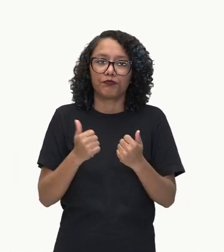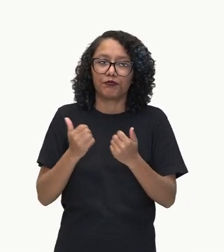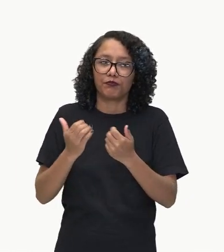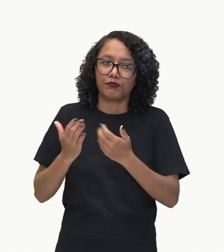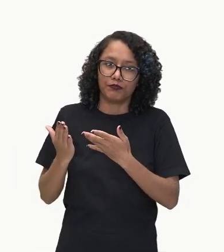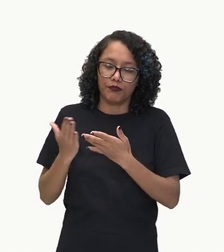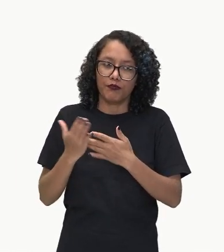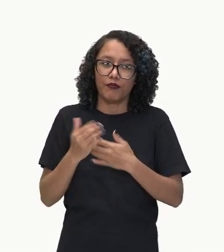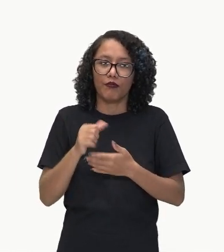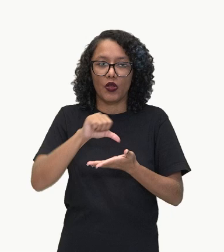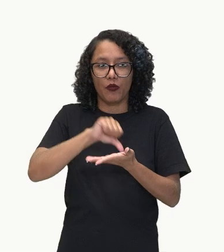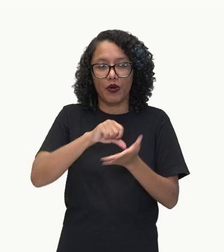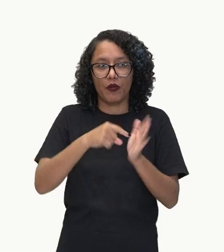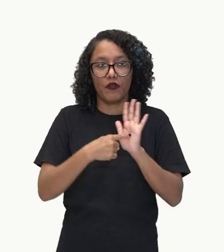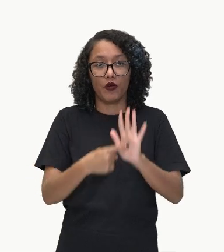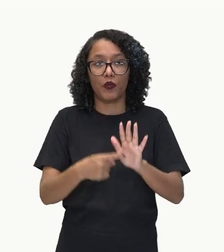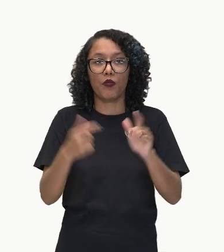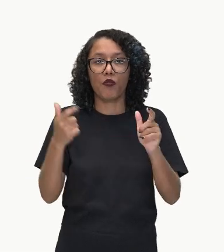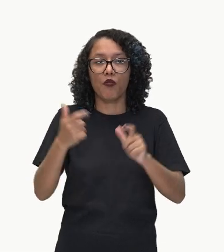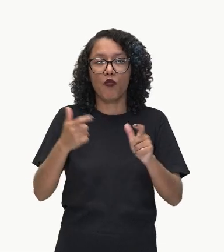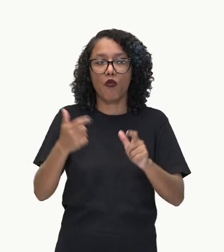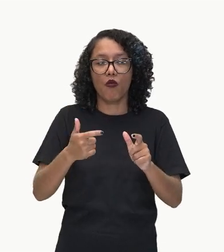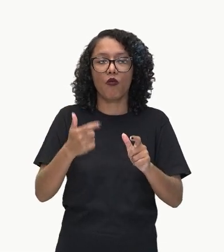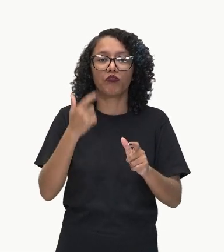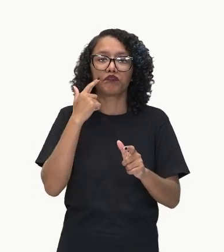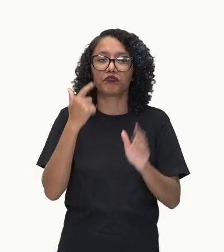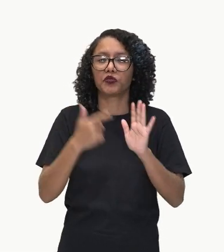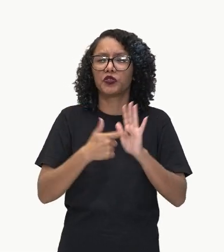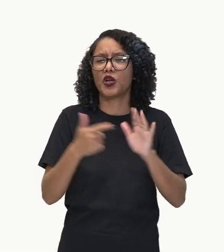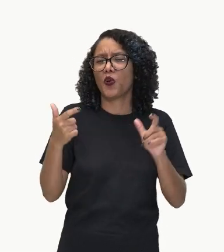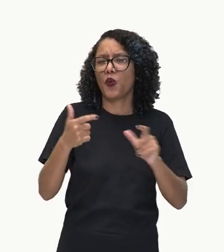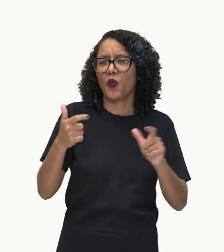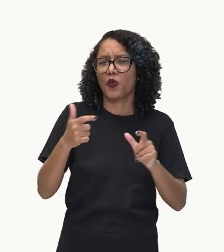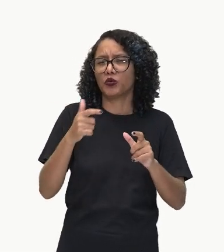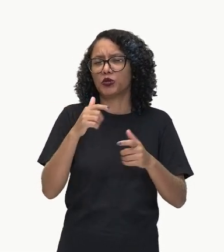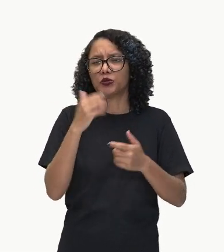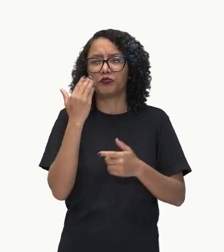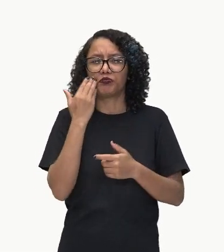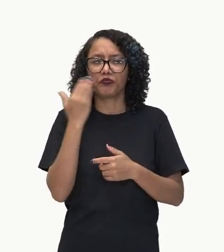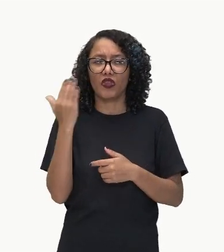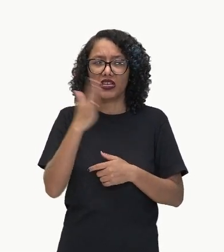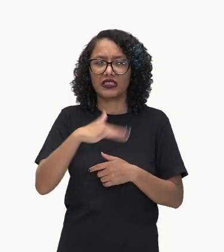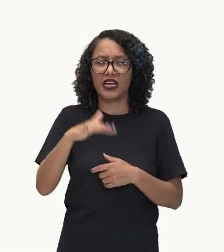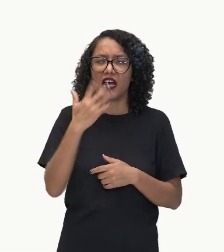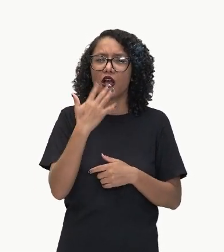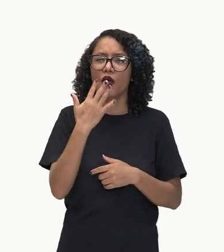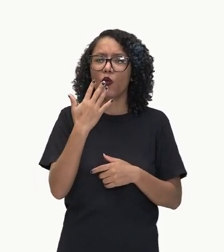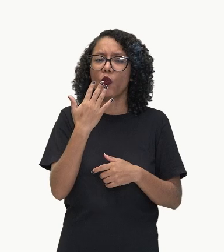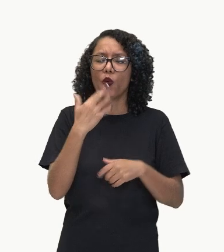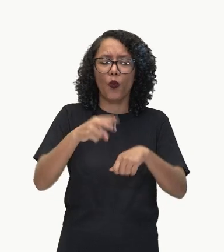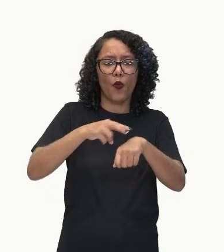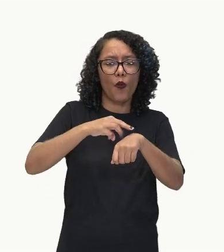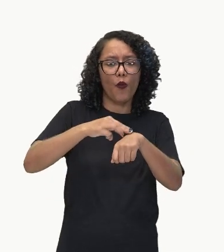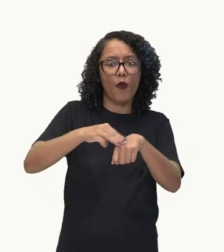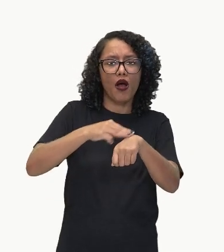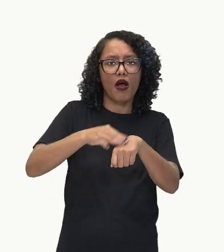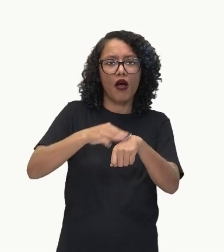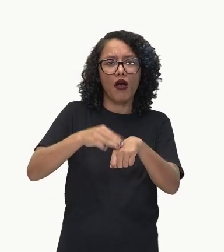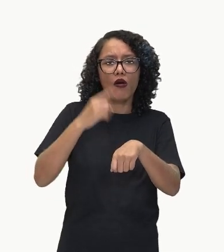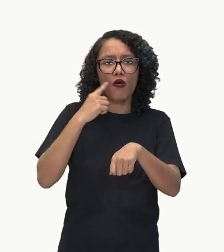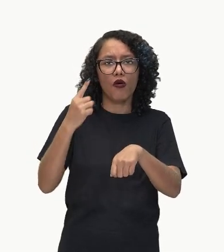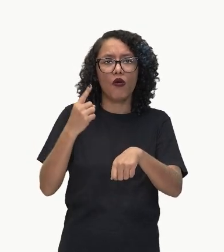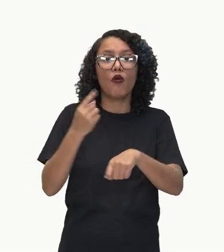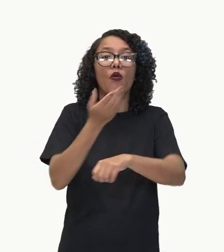o mapa, e identificar esses lugares que eu falei para vocês. Então, aqui, esse grande marrom aqui é a Cordilheira